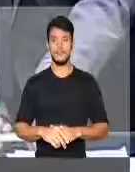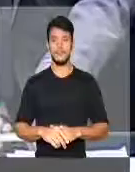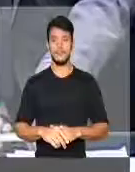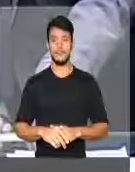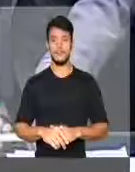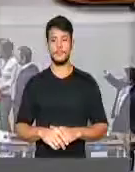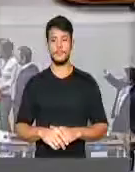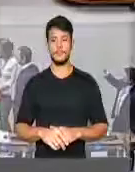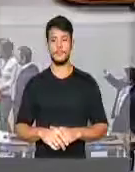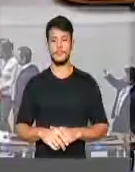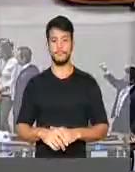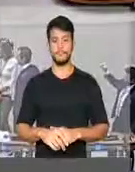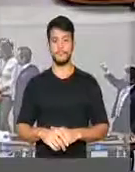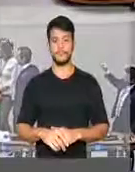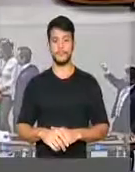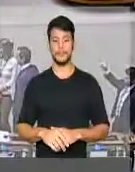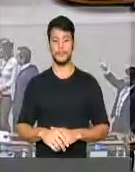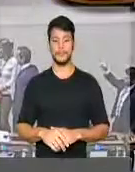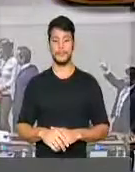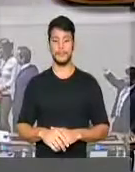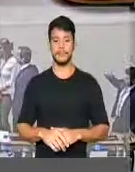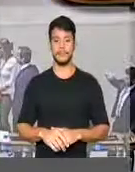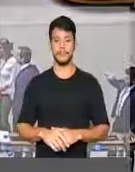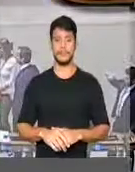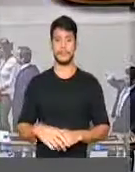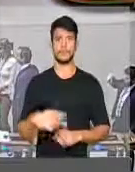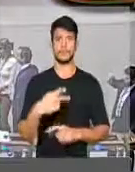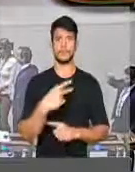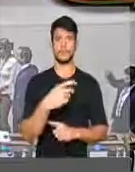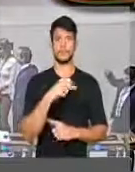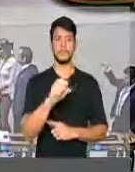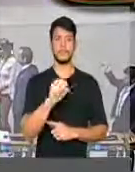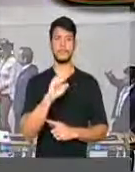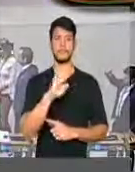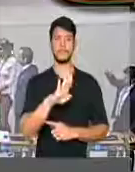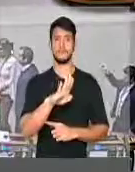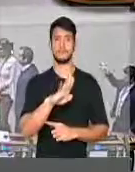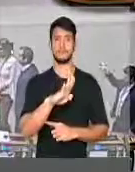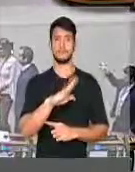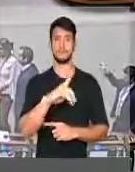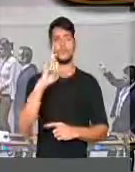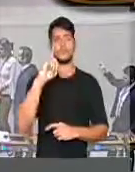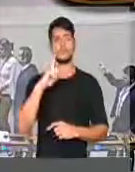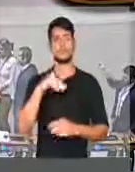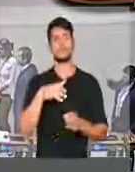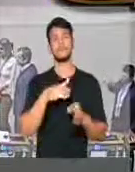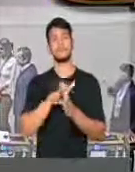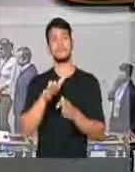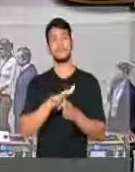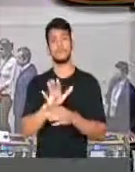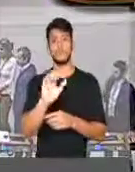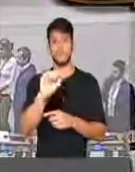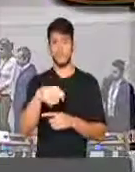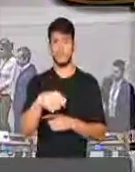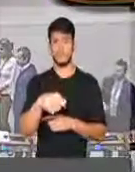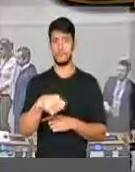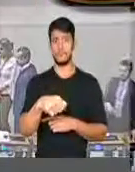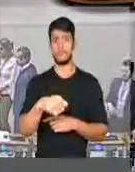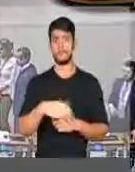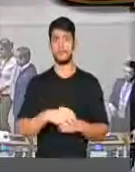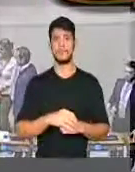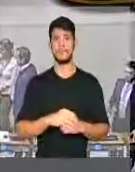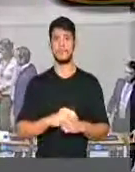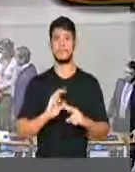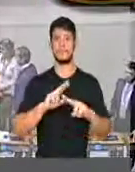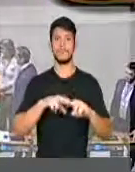Presidente, PSB. Presidente, o PSB orienta sim, porque